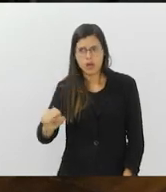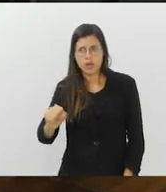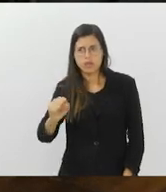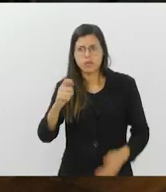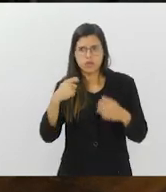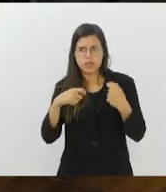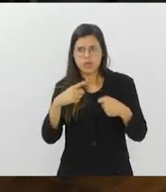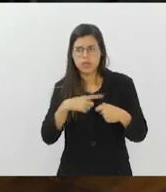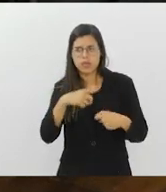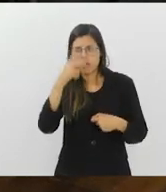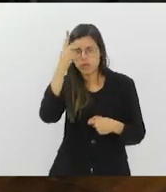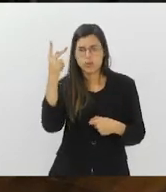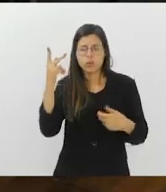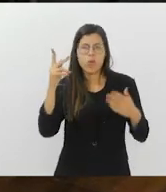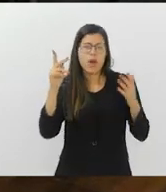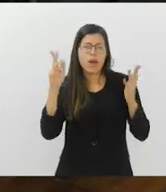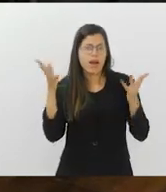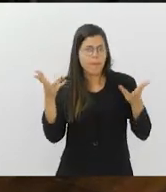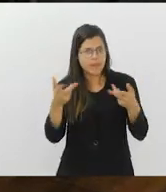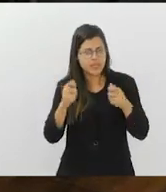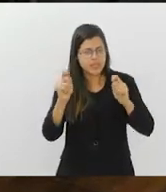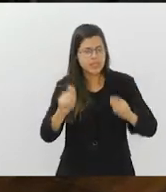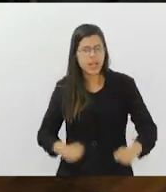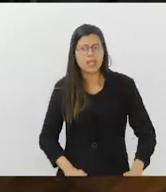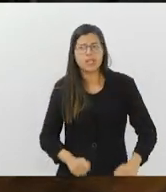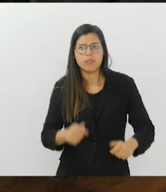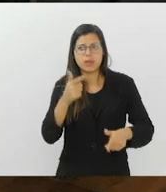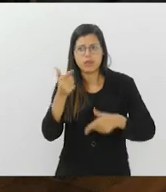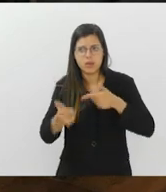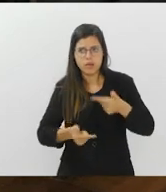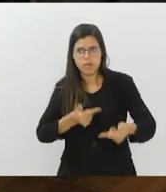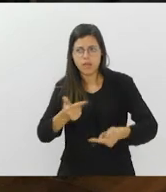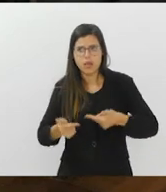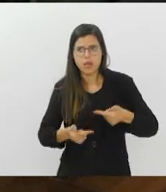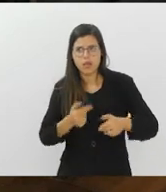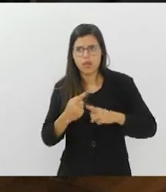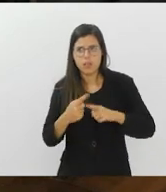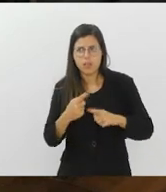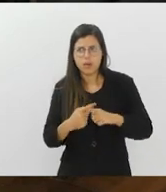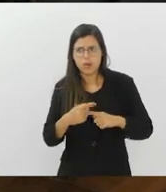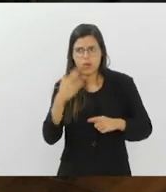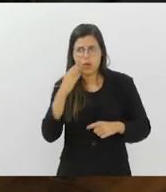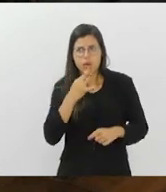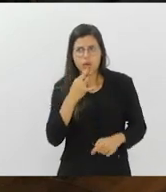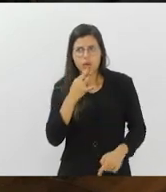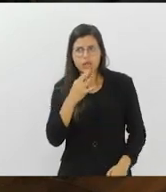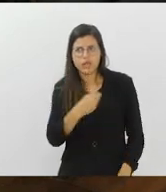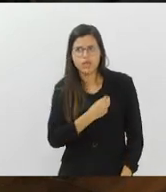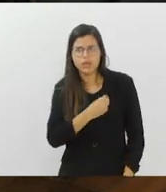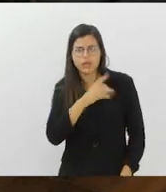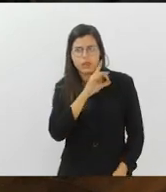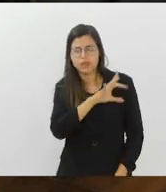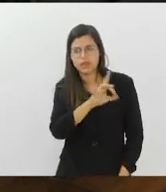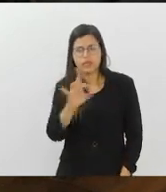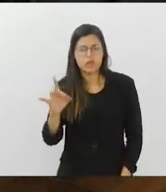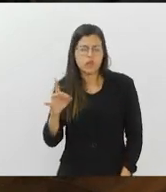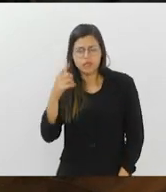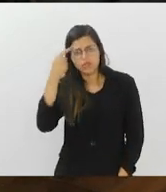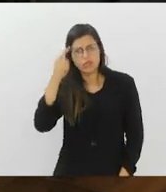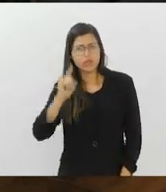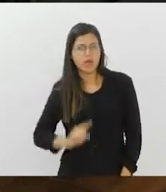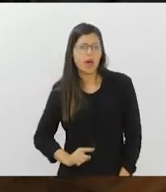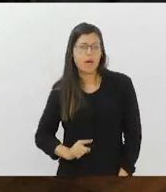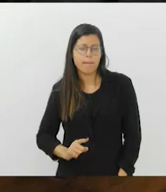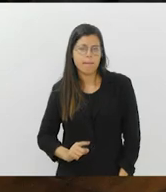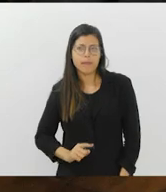ter gente capacitada para estar trabalhando lá dentro. Sim. Porque alguém sabe da vida de cada um aqui, de cada indivíduo? Ninguém sabe. Então, já começa